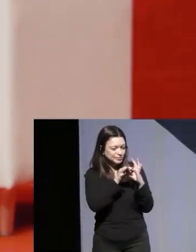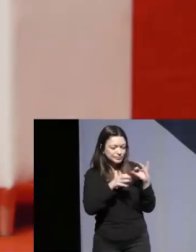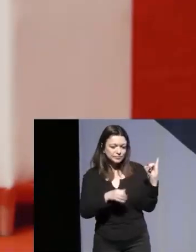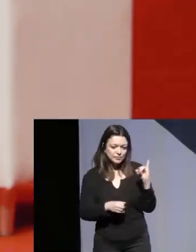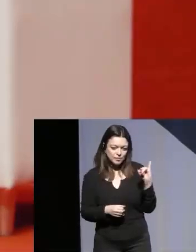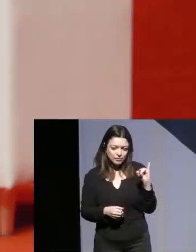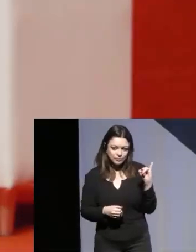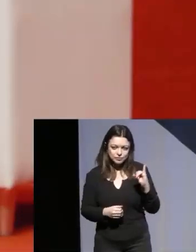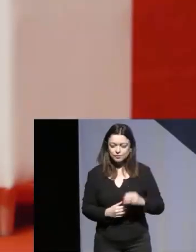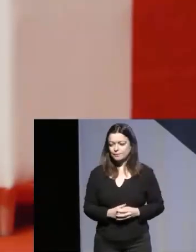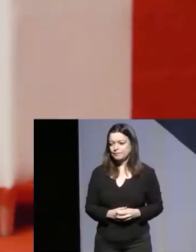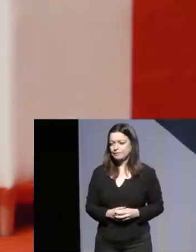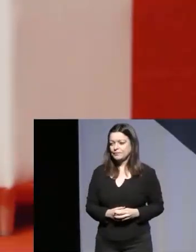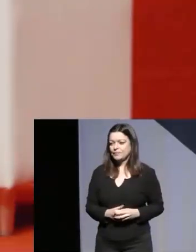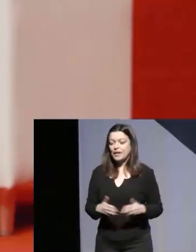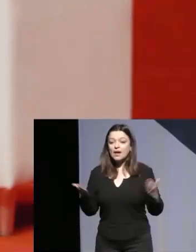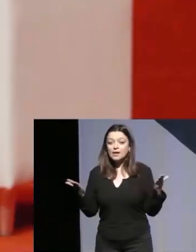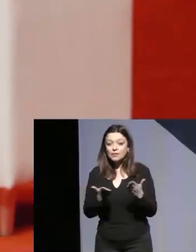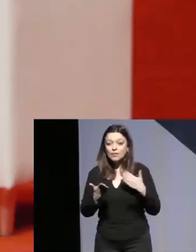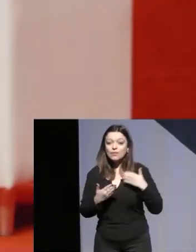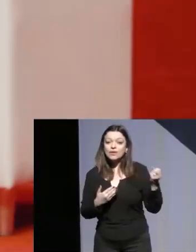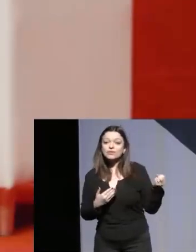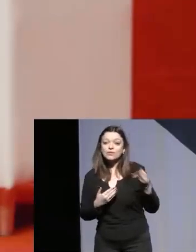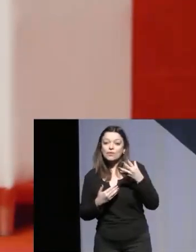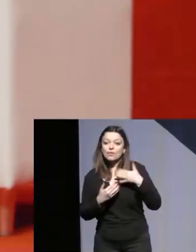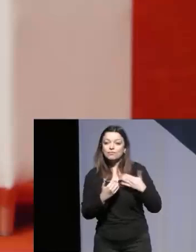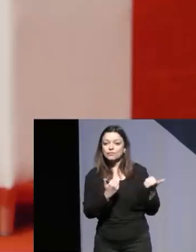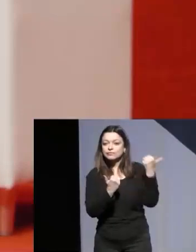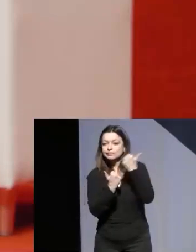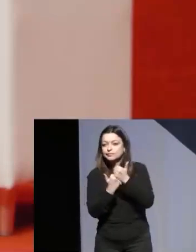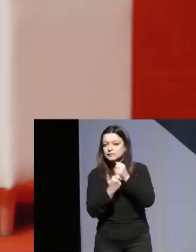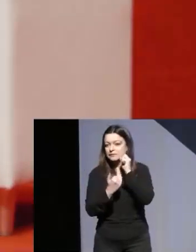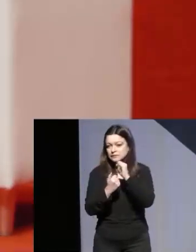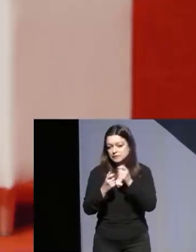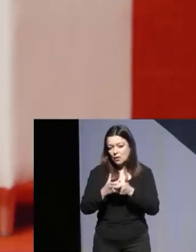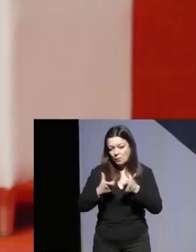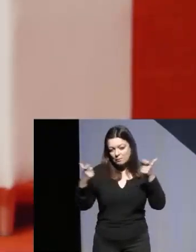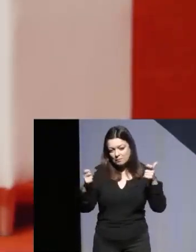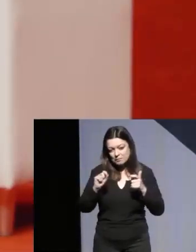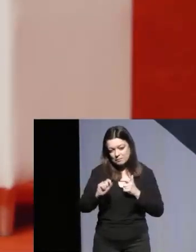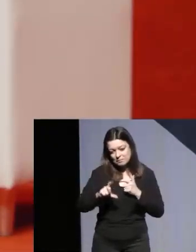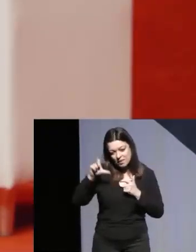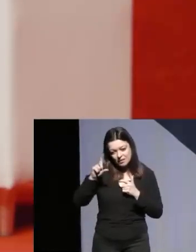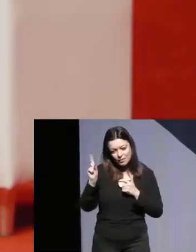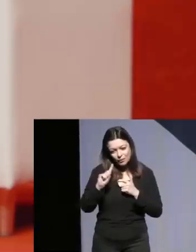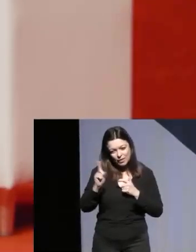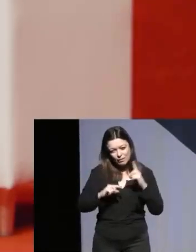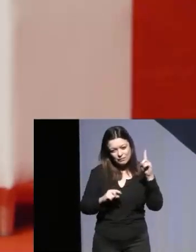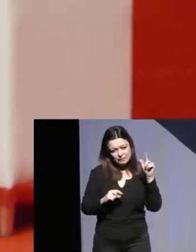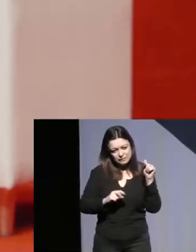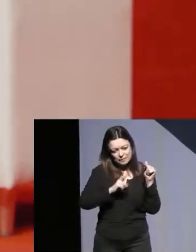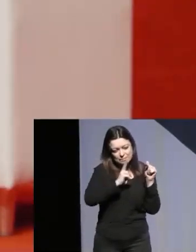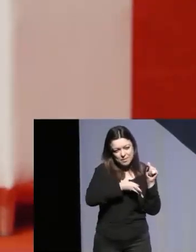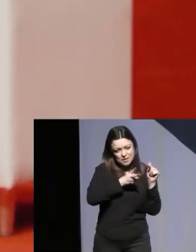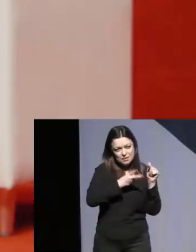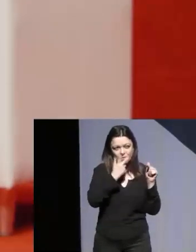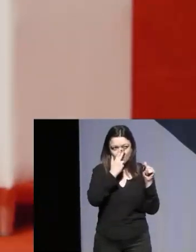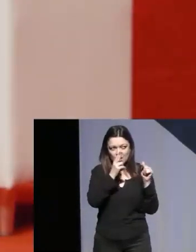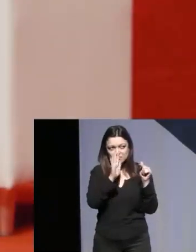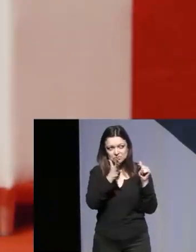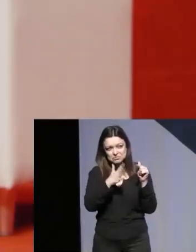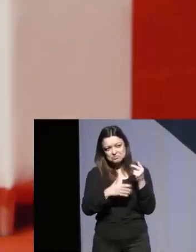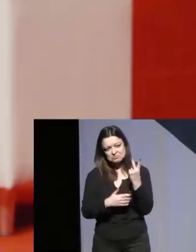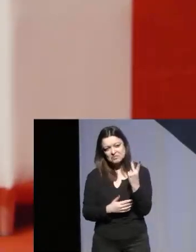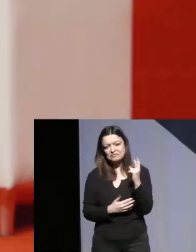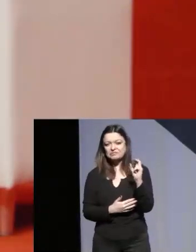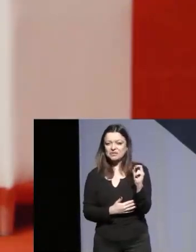ver numericamente se vai aumentar os 17, se vai... acho que aumenta um pouquinho, né? Eu acho que vai chegar a uns 20